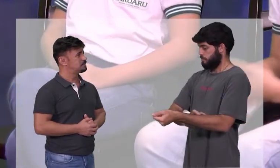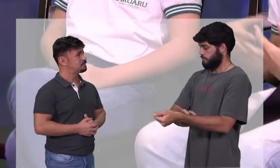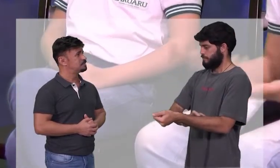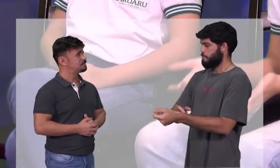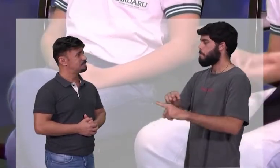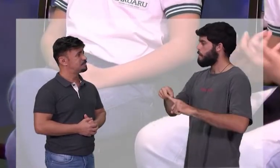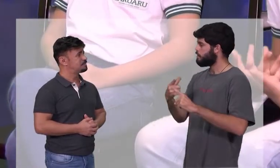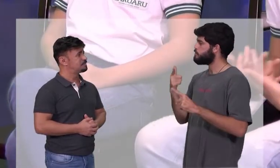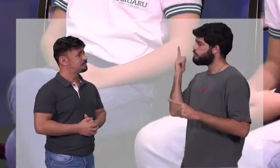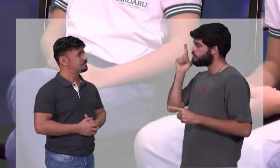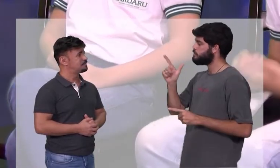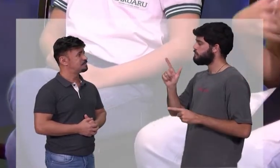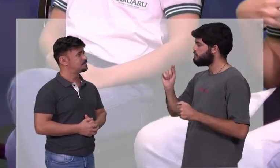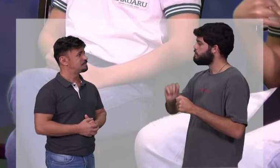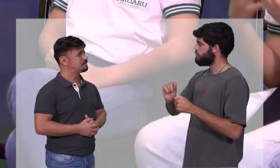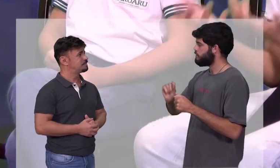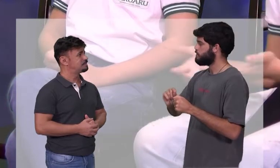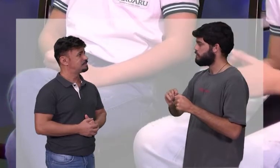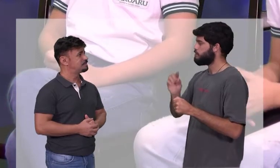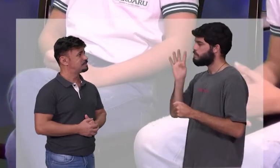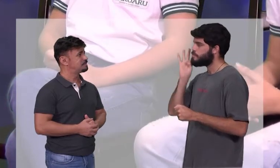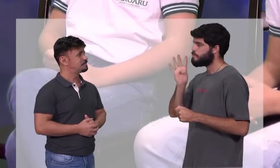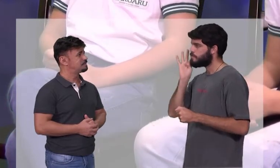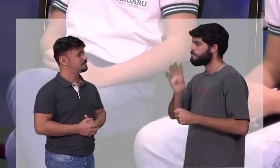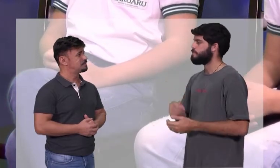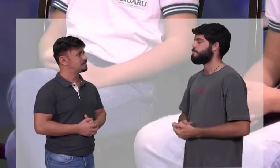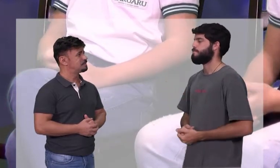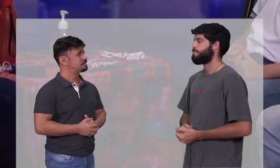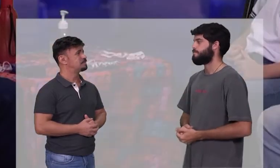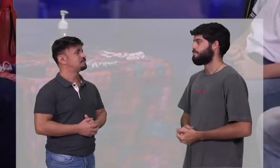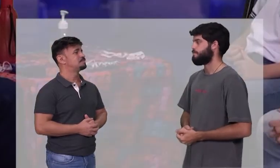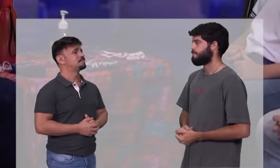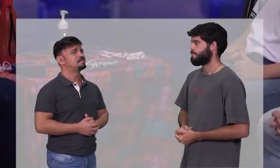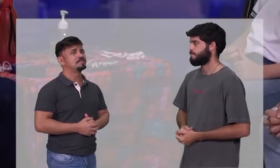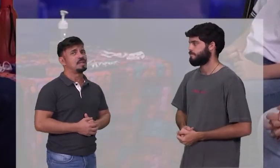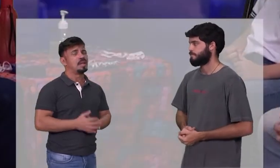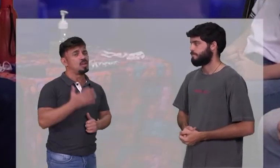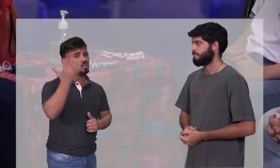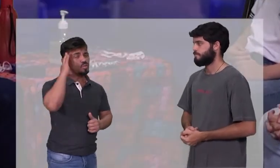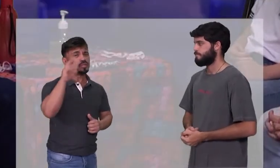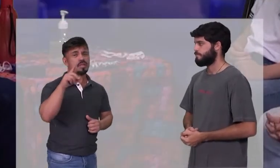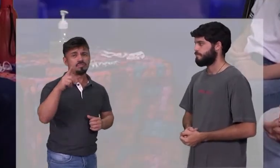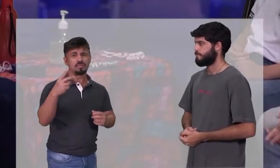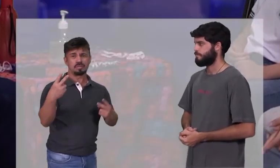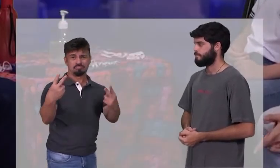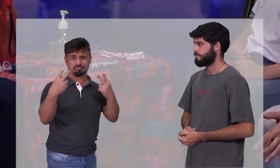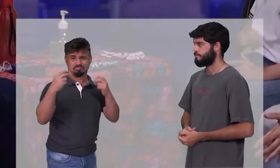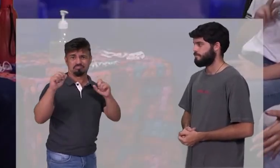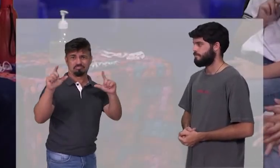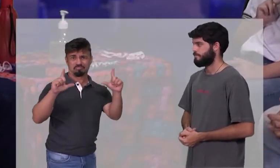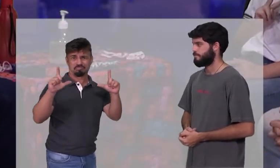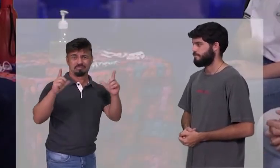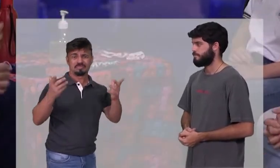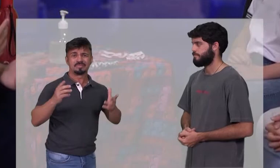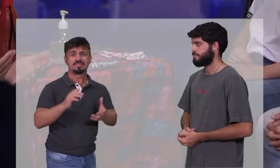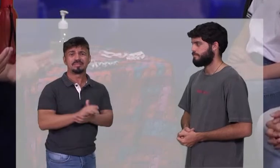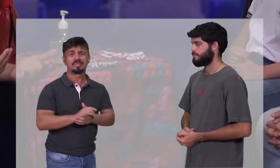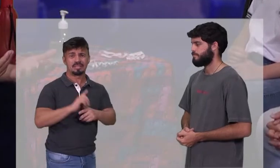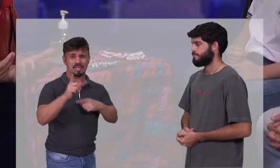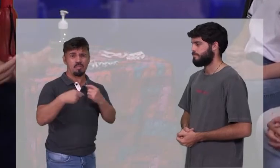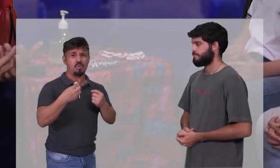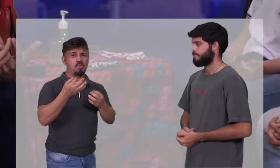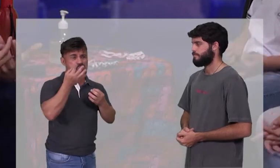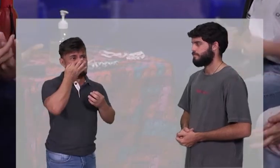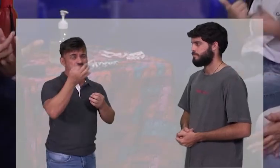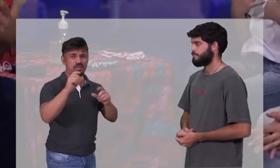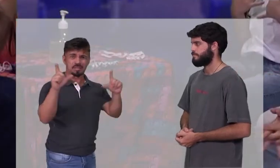tão nervoso, você conseguiu fazer algo bacana. Nossa, gente, eu não sei vocês que estão assistindo aí, tá? Mas eu vou querer assistir depois